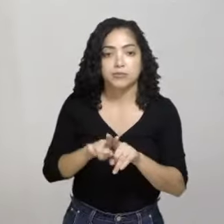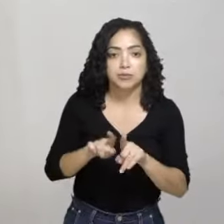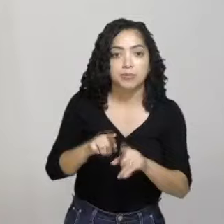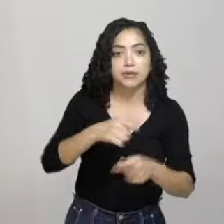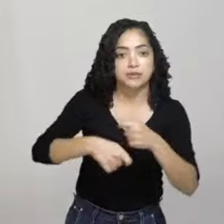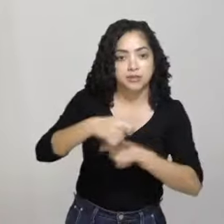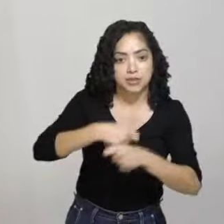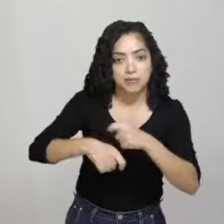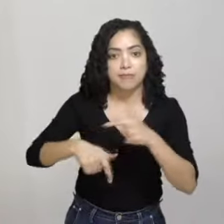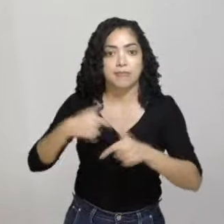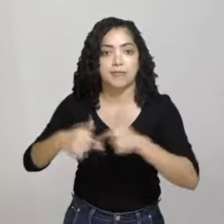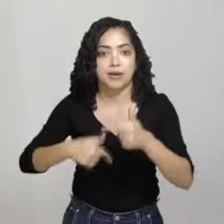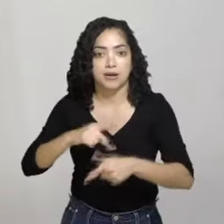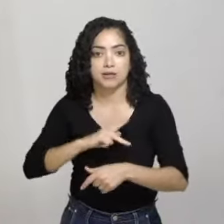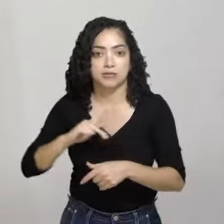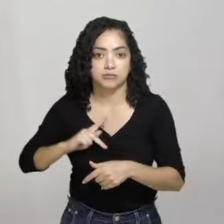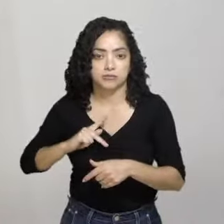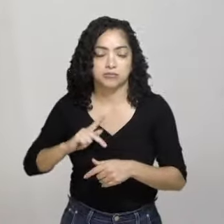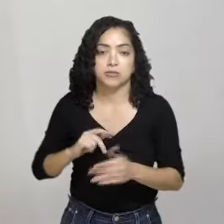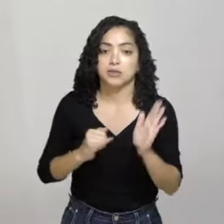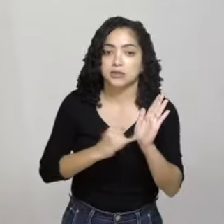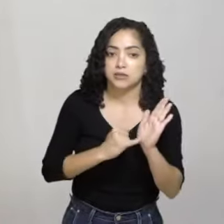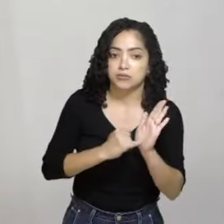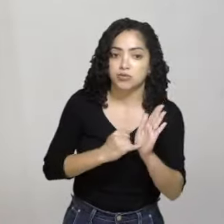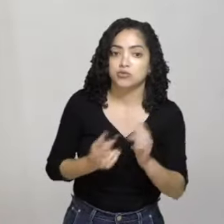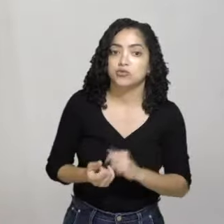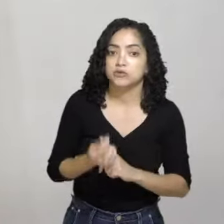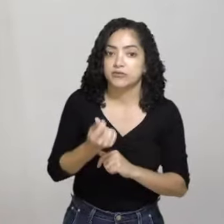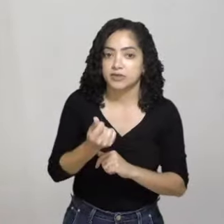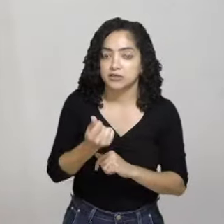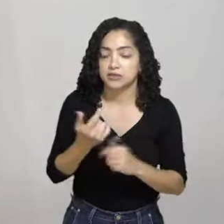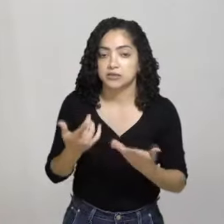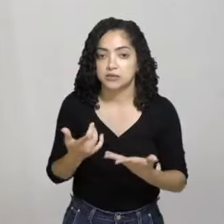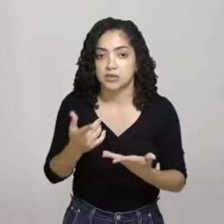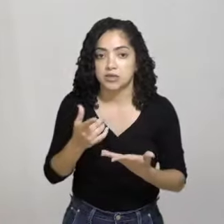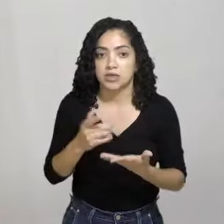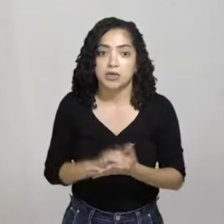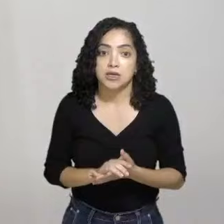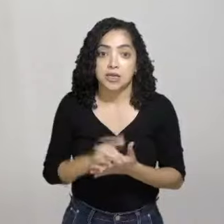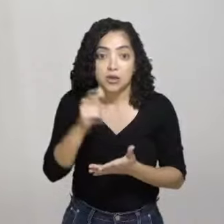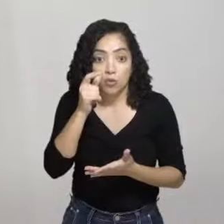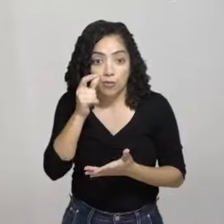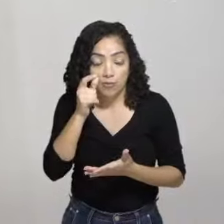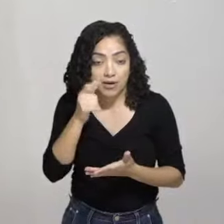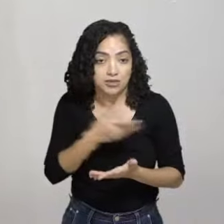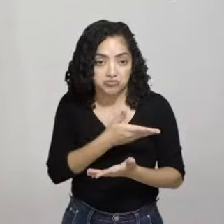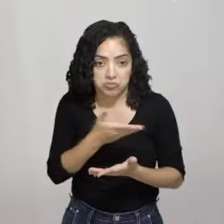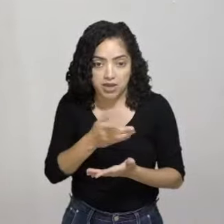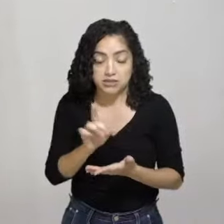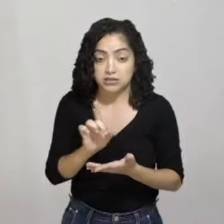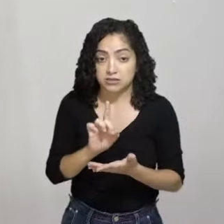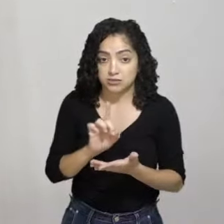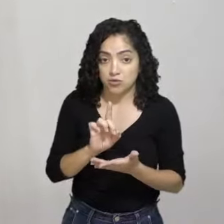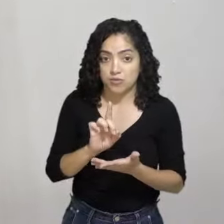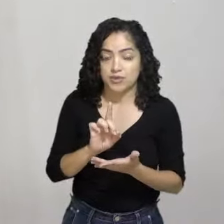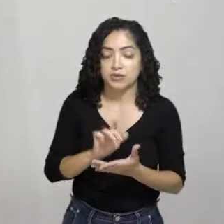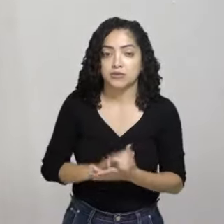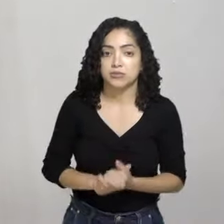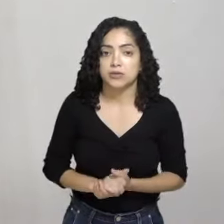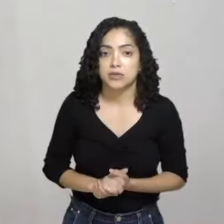Serviço Público e a Comissão de Tributos e Finanças. Como eu não componho as referidas comissões,